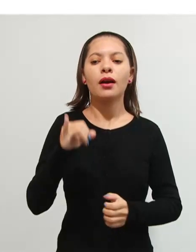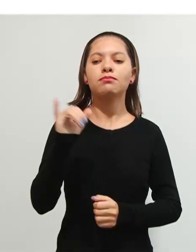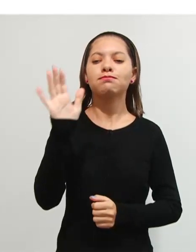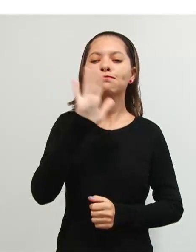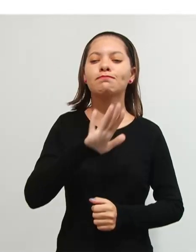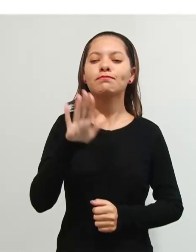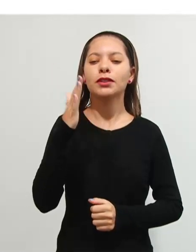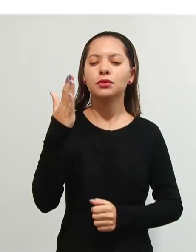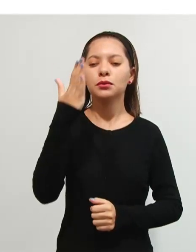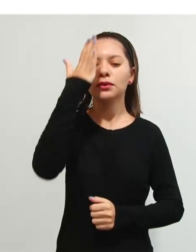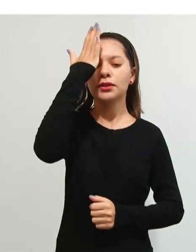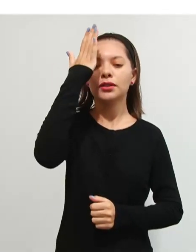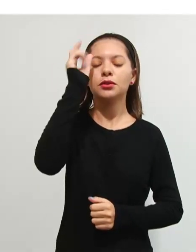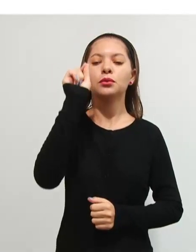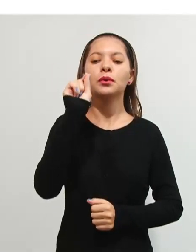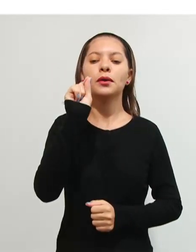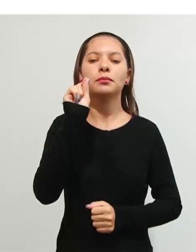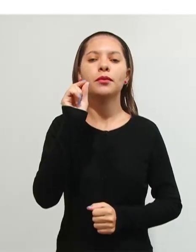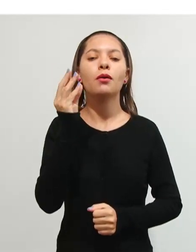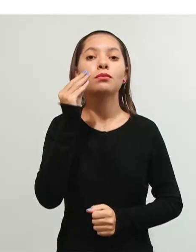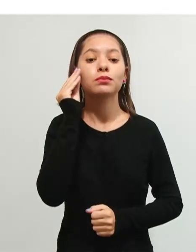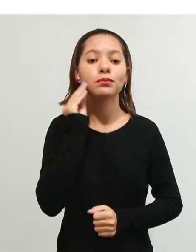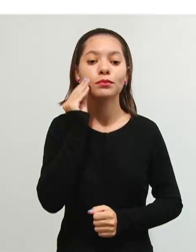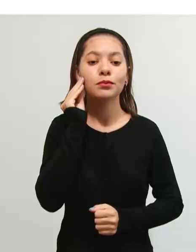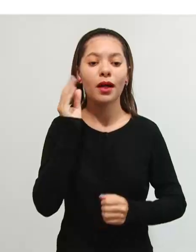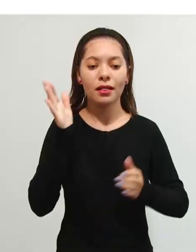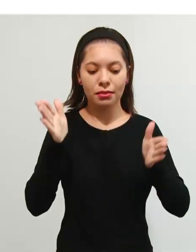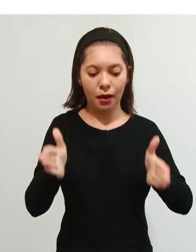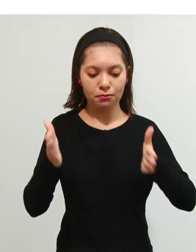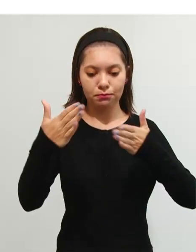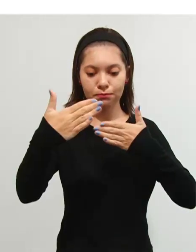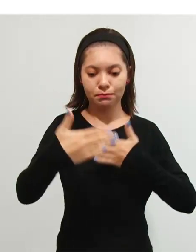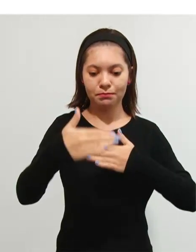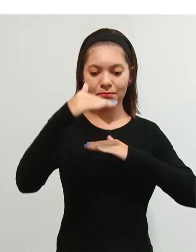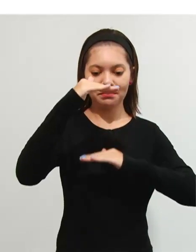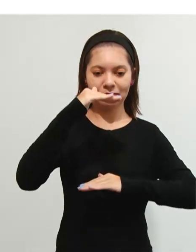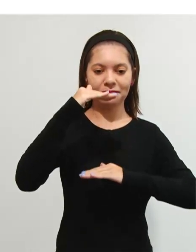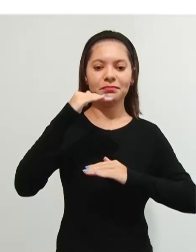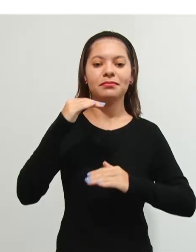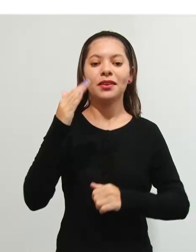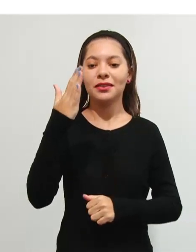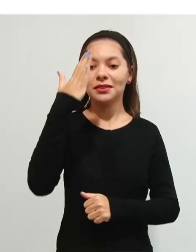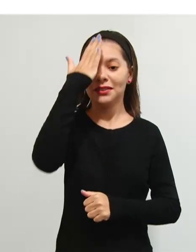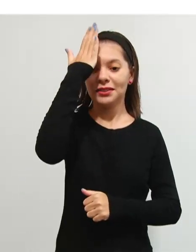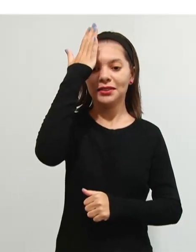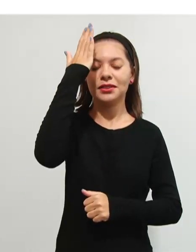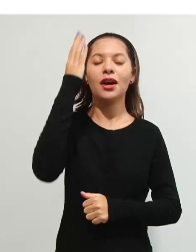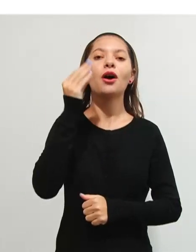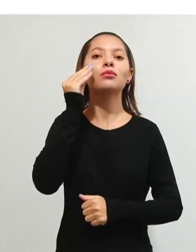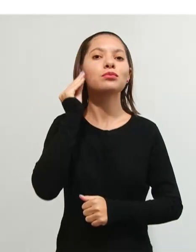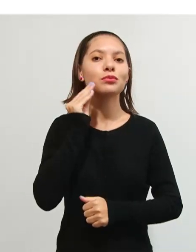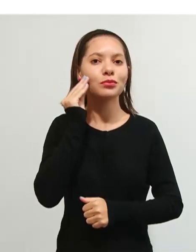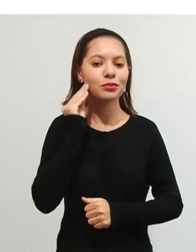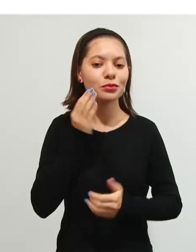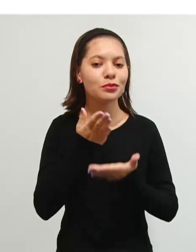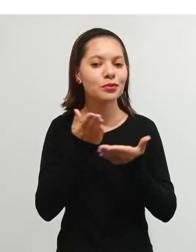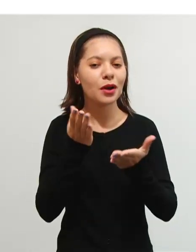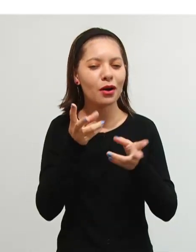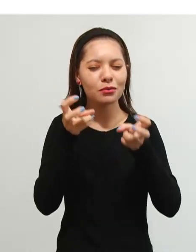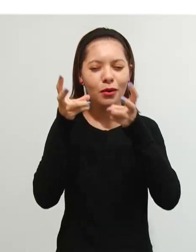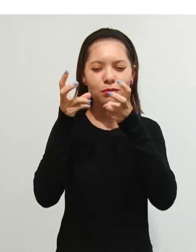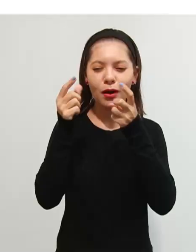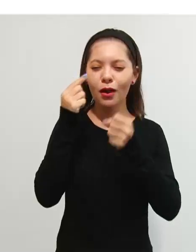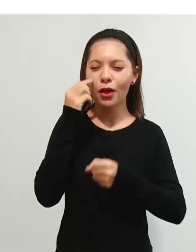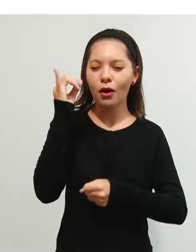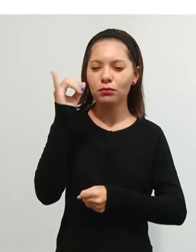dele, o experimento da caixa de Skinner, que é o experimento, como vocês podem observar na